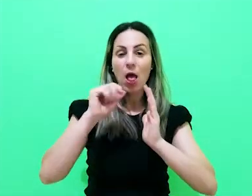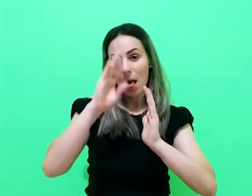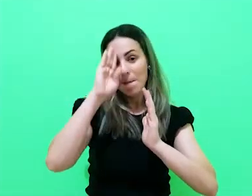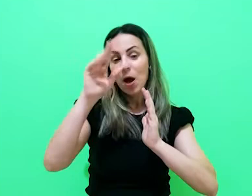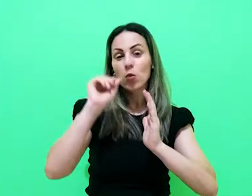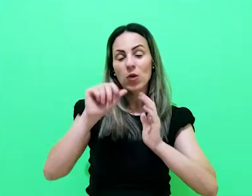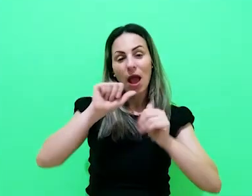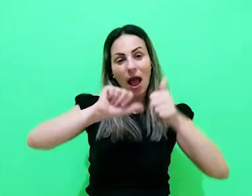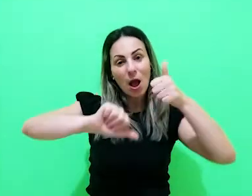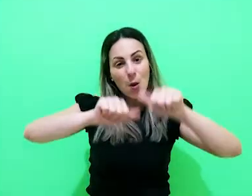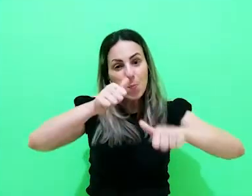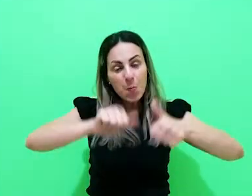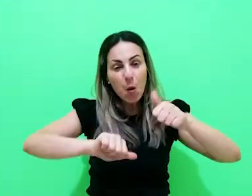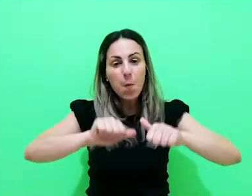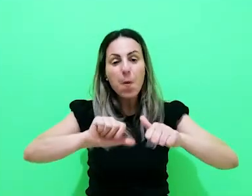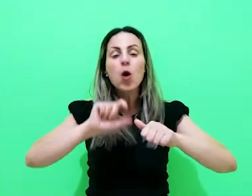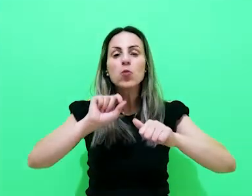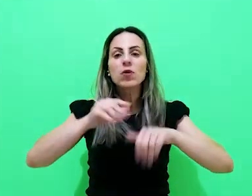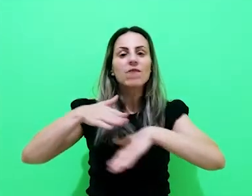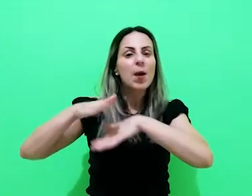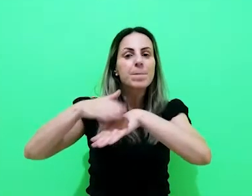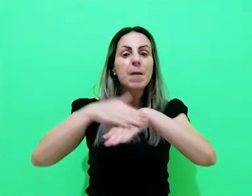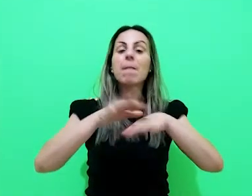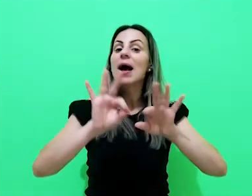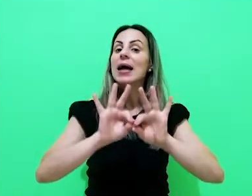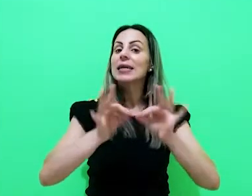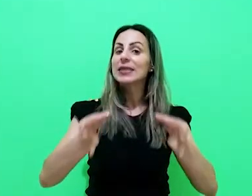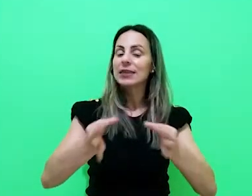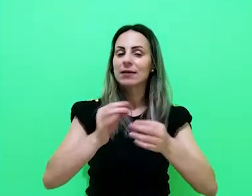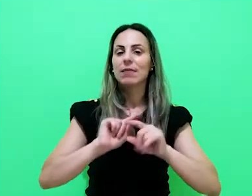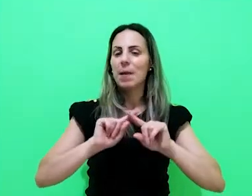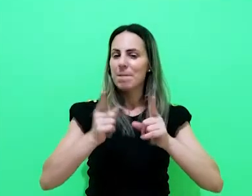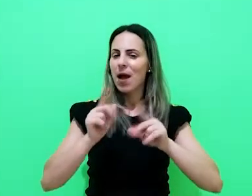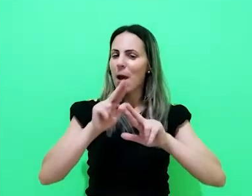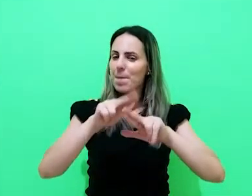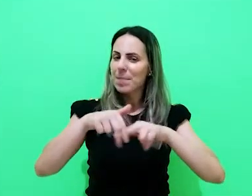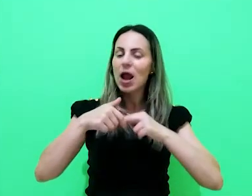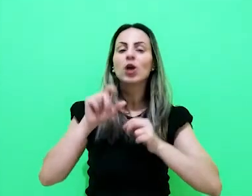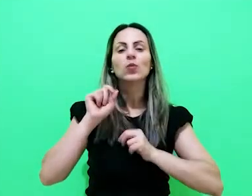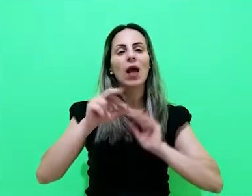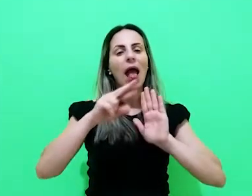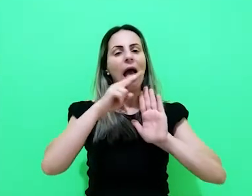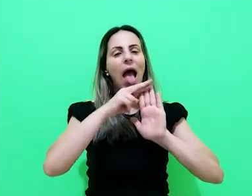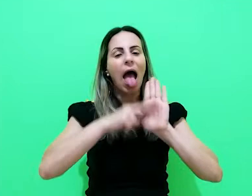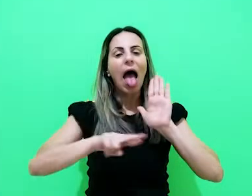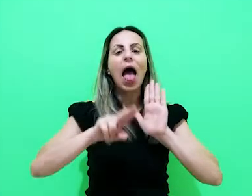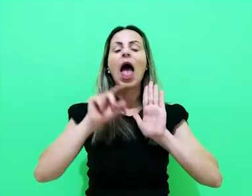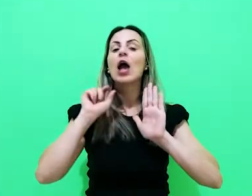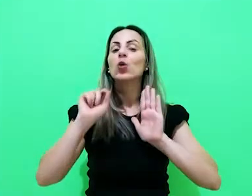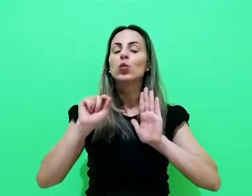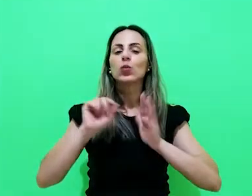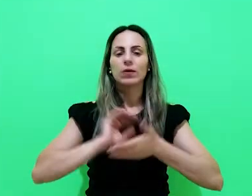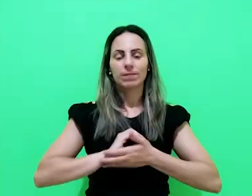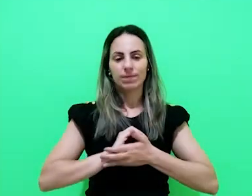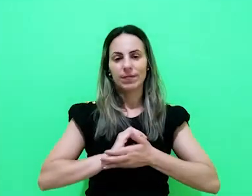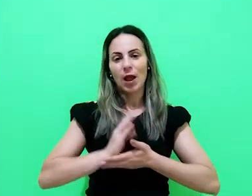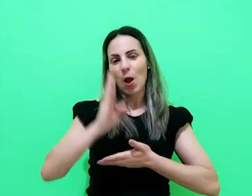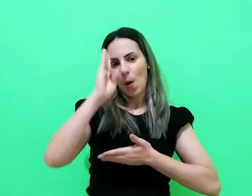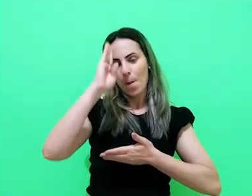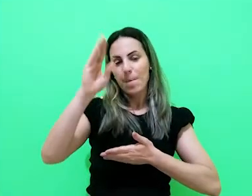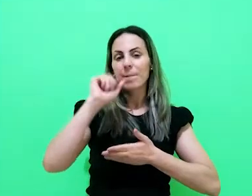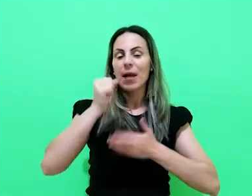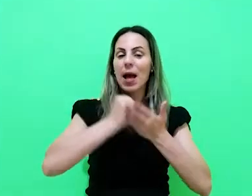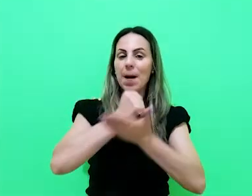numa avaliação clínica e procedimento de execução simples. Para isso, pessoal, a gente usa uma regra chamada os princípios